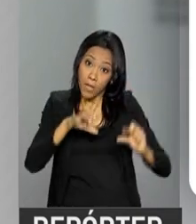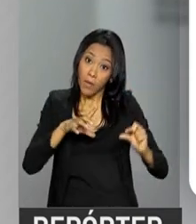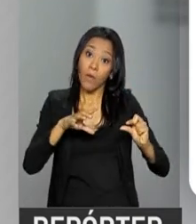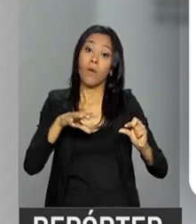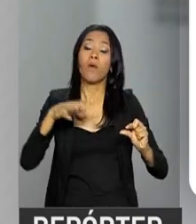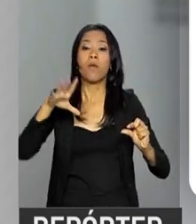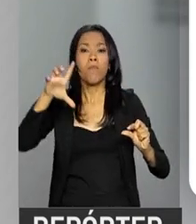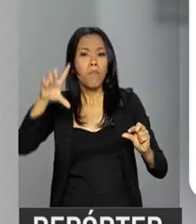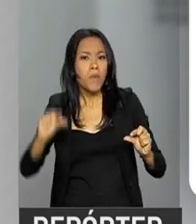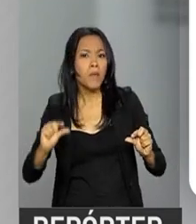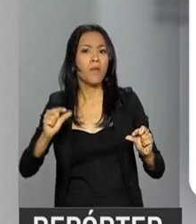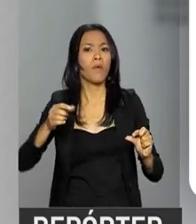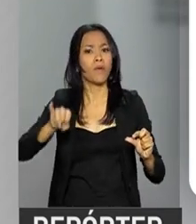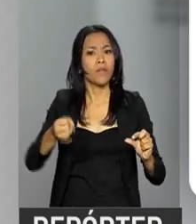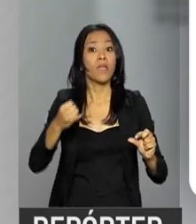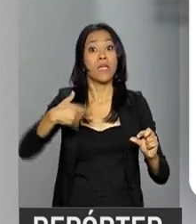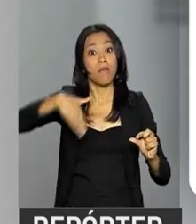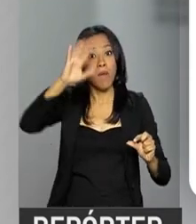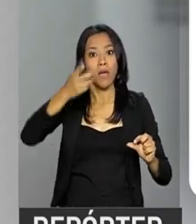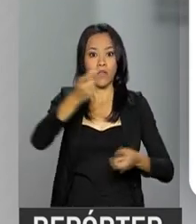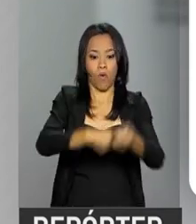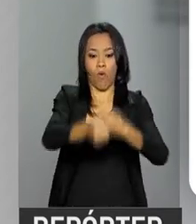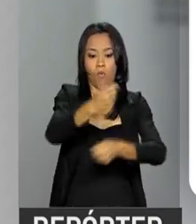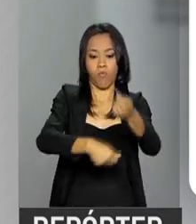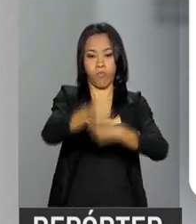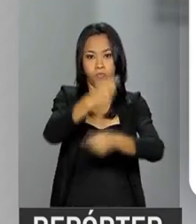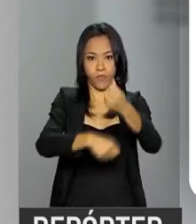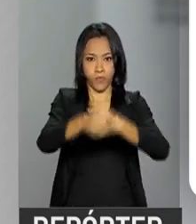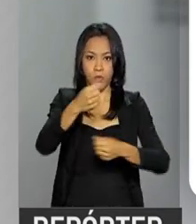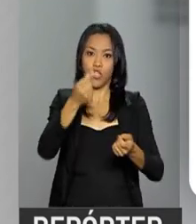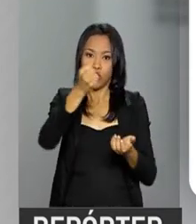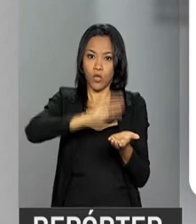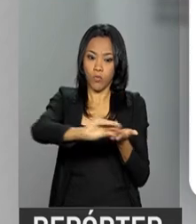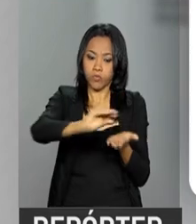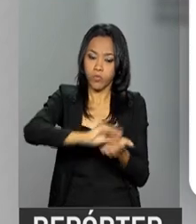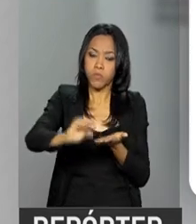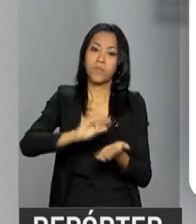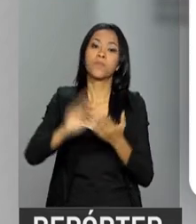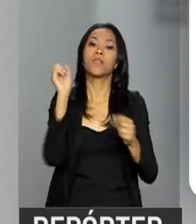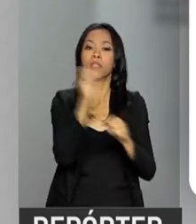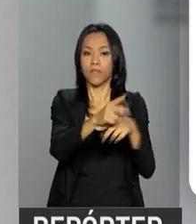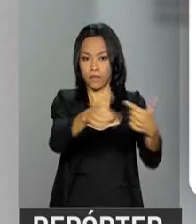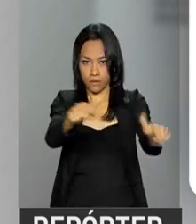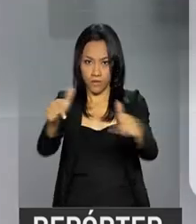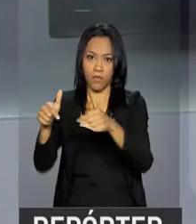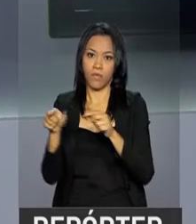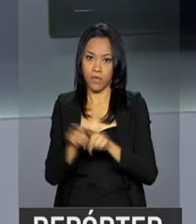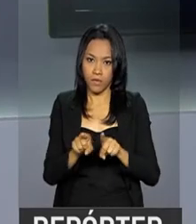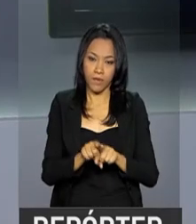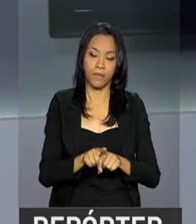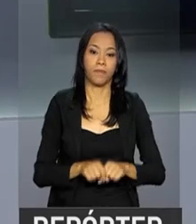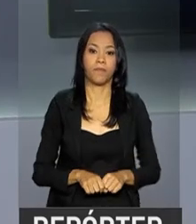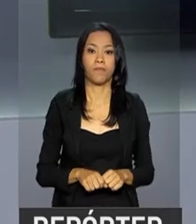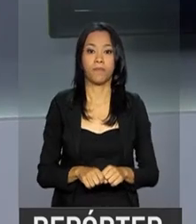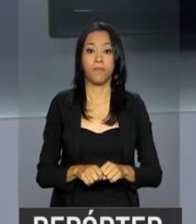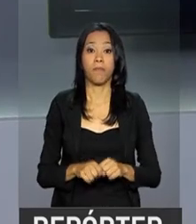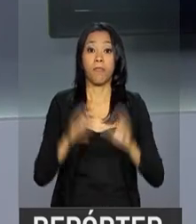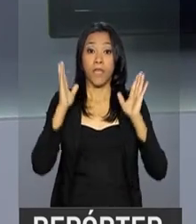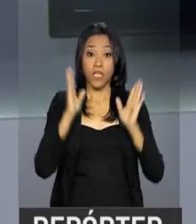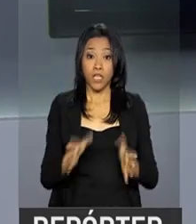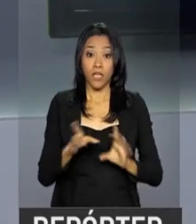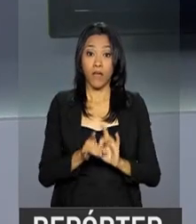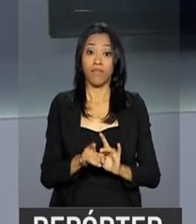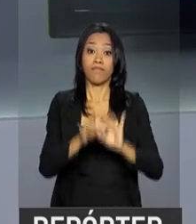custo do crédito e maior atividade econômica o volume de investimentos ea geração de empregos já está disponível